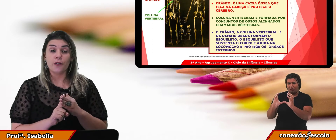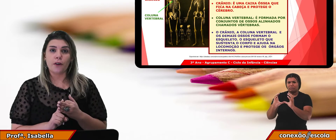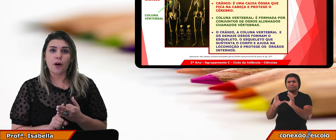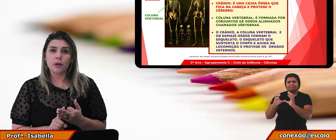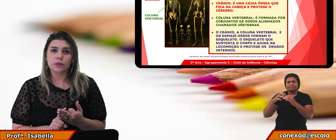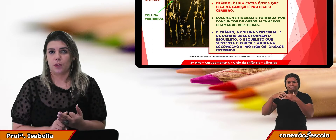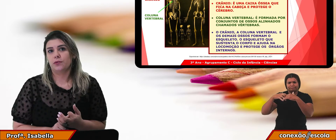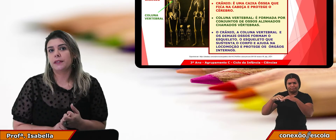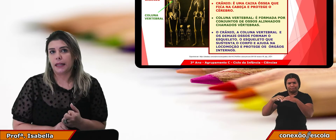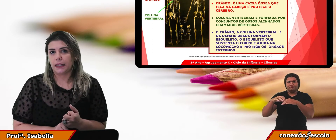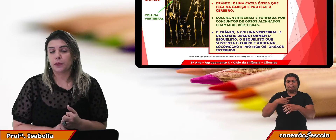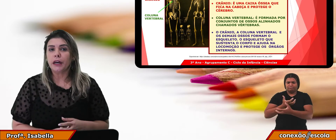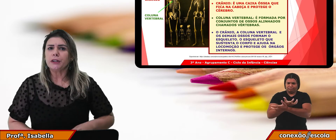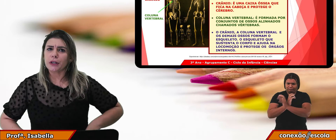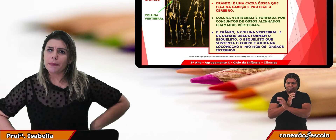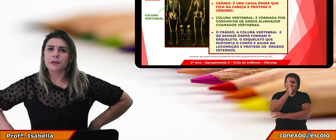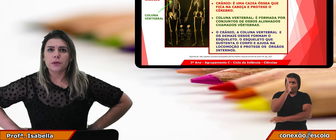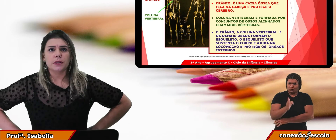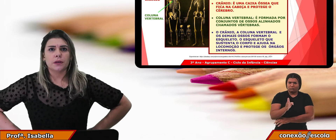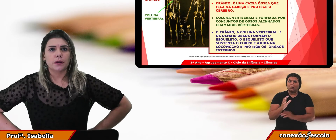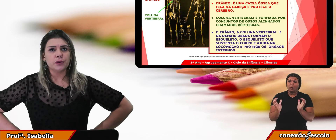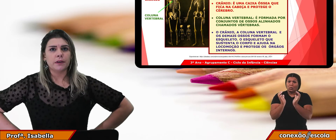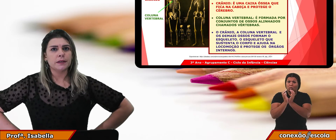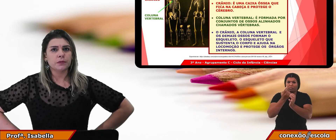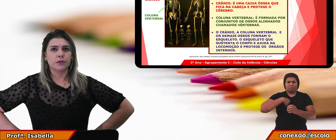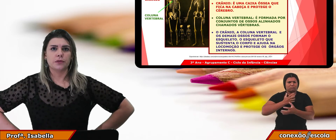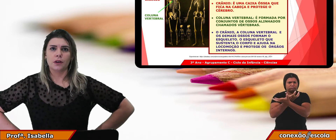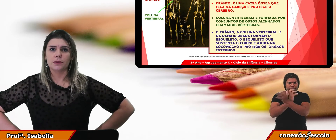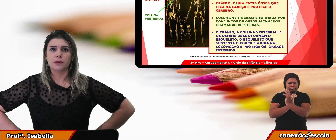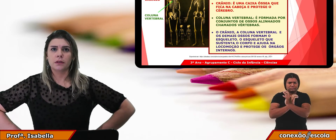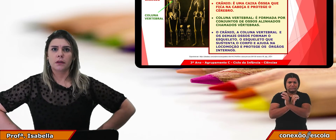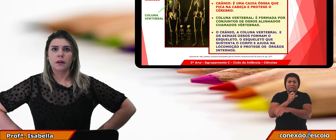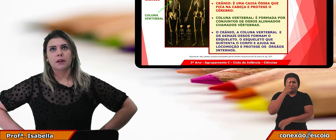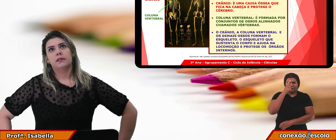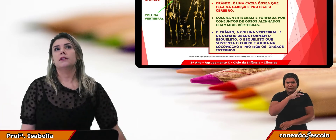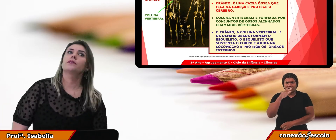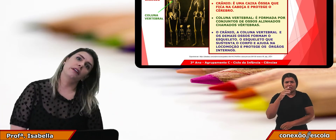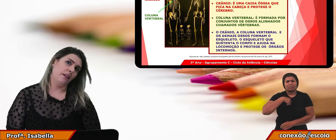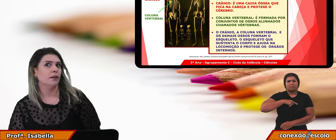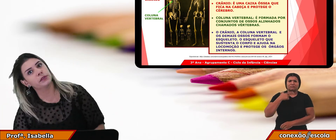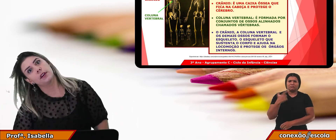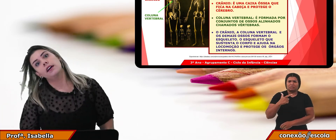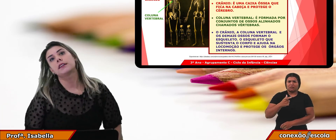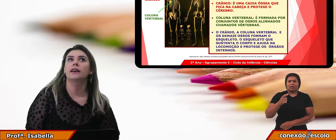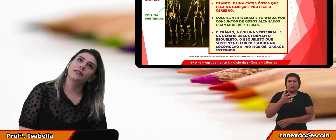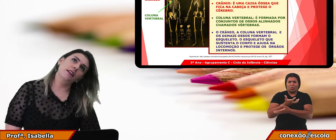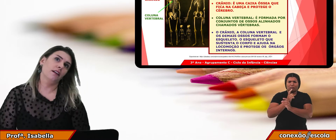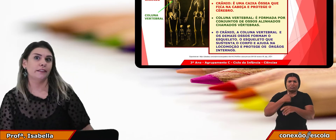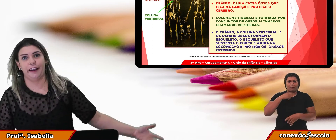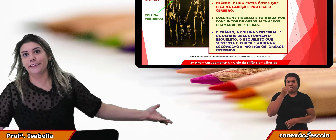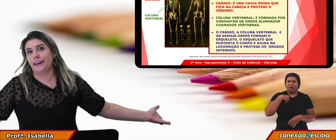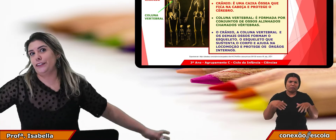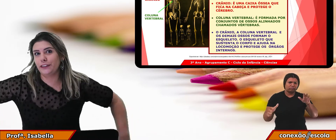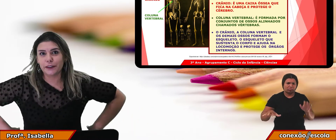ossos formam o nosso esqueleto. Já pensou se nós não tivéssemos os ossos? Nós conseguiríamos só andar assim,